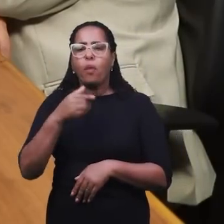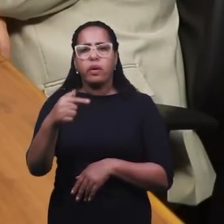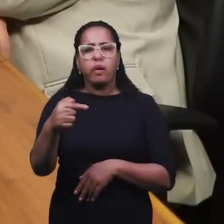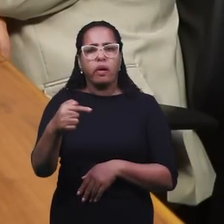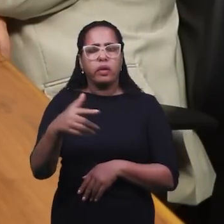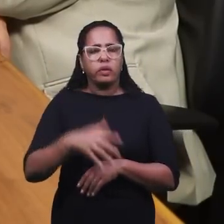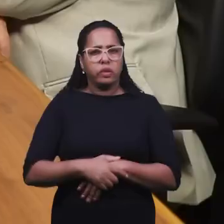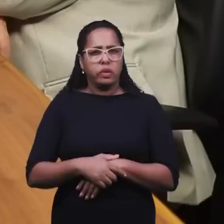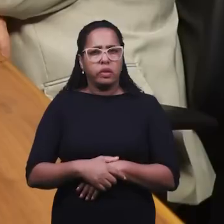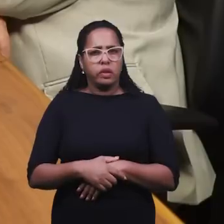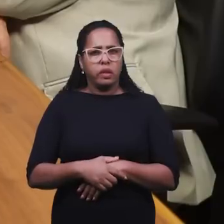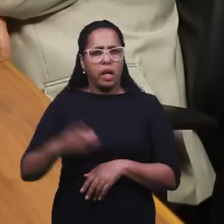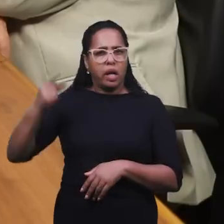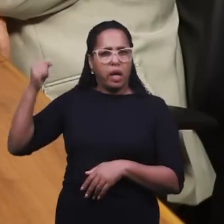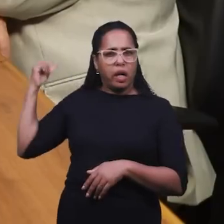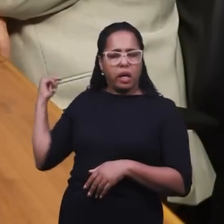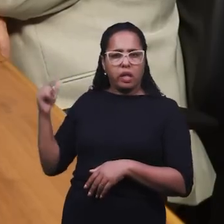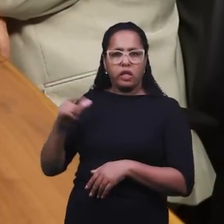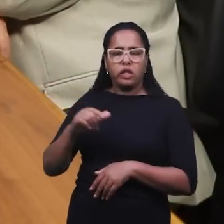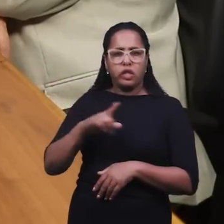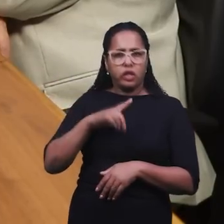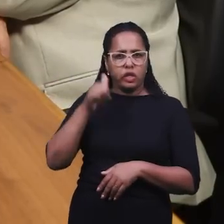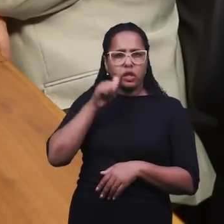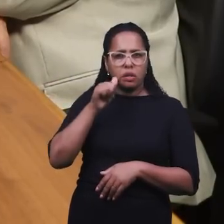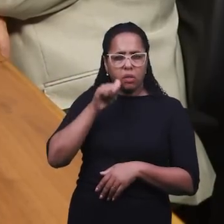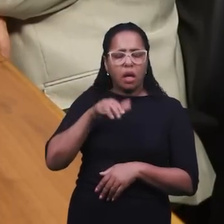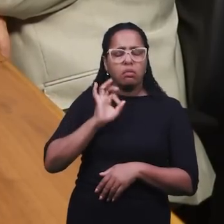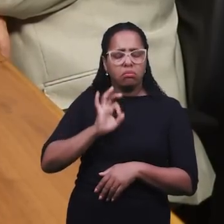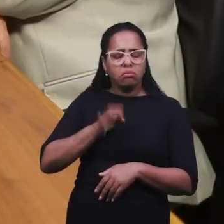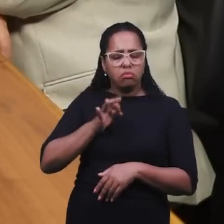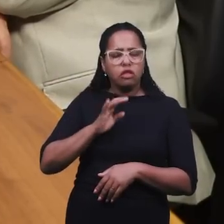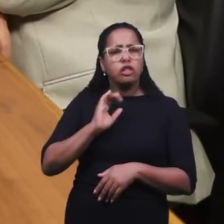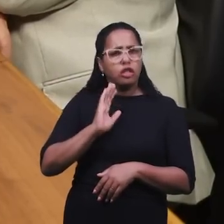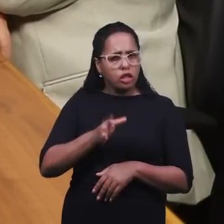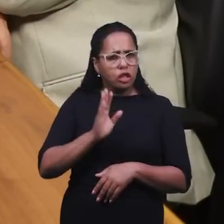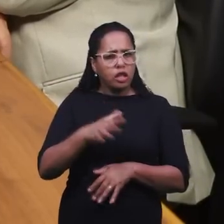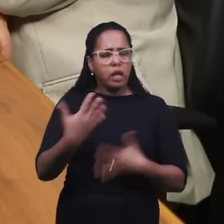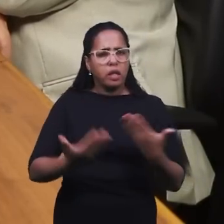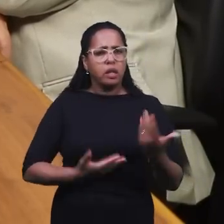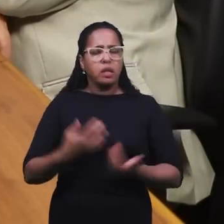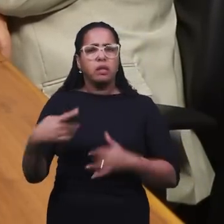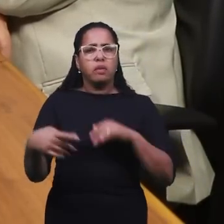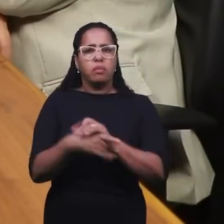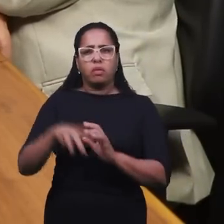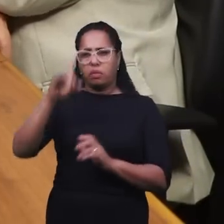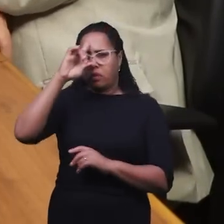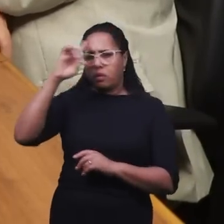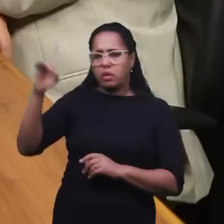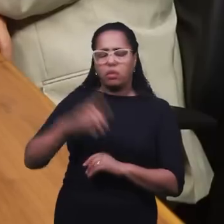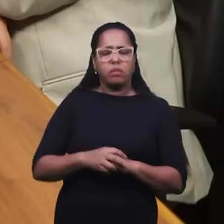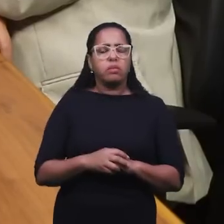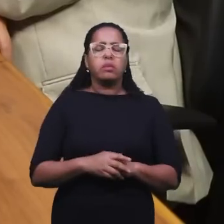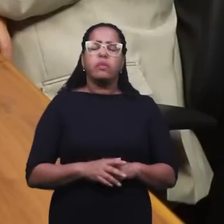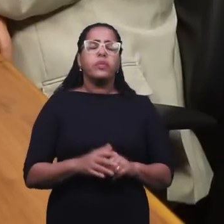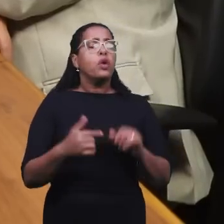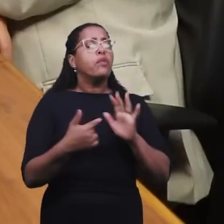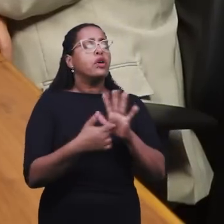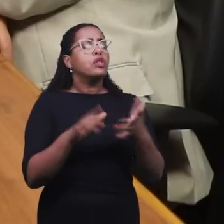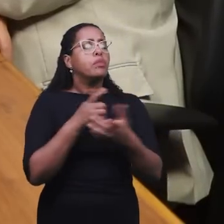radicalismo, prático apenas. Então, por que o Espírito Santo orienta que fossem levantados